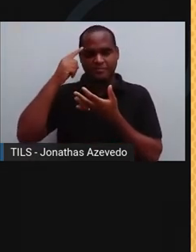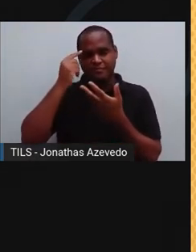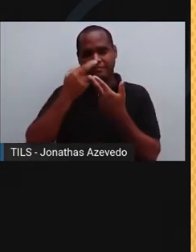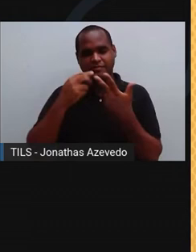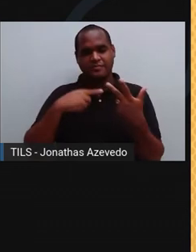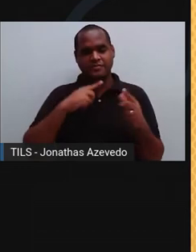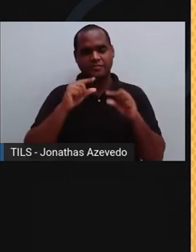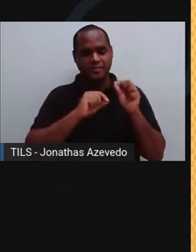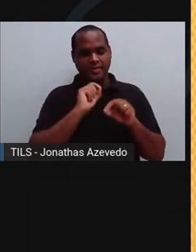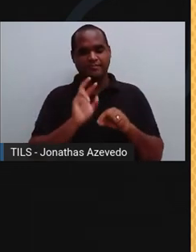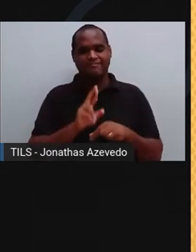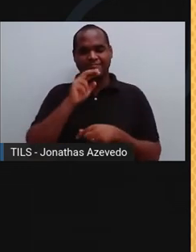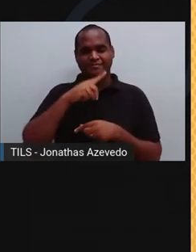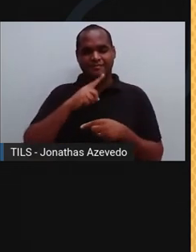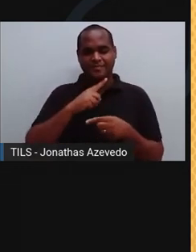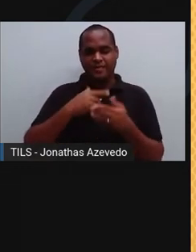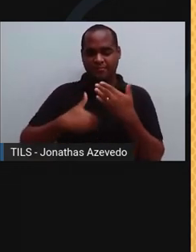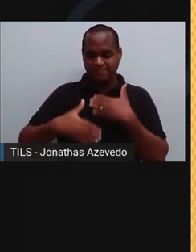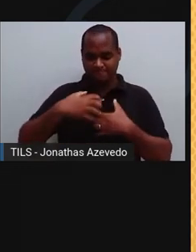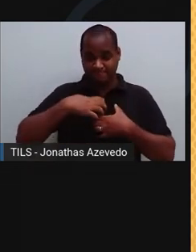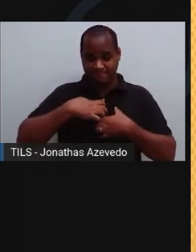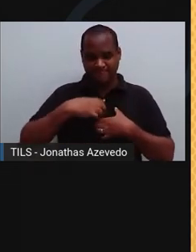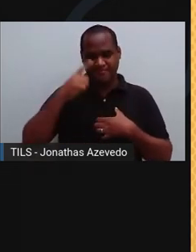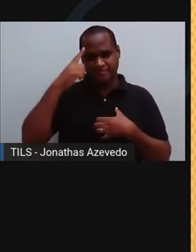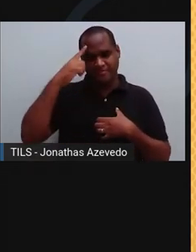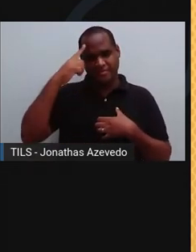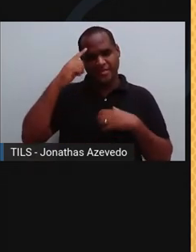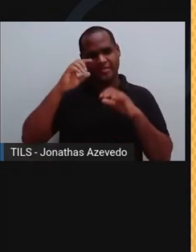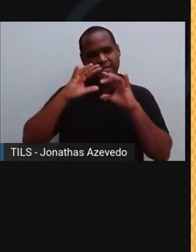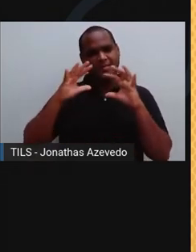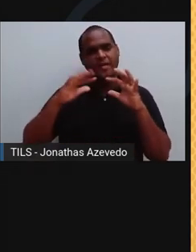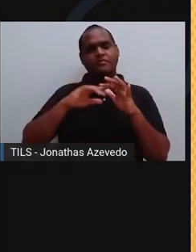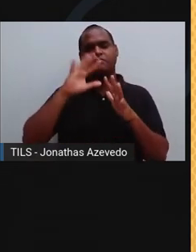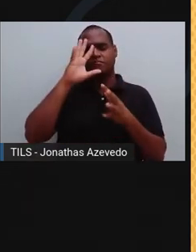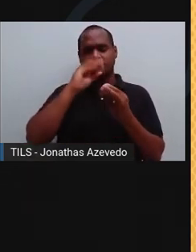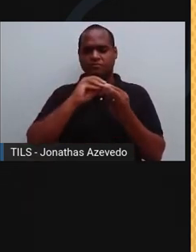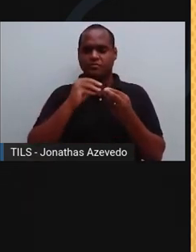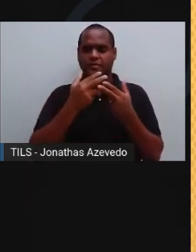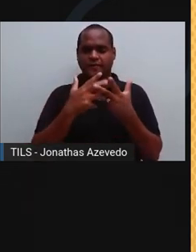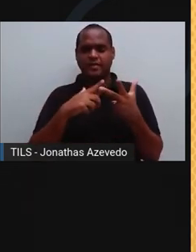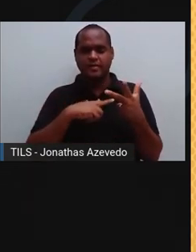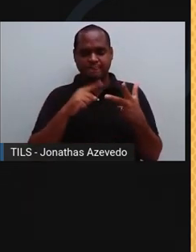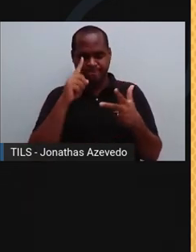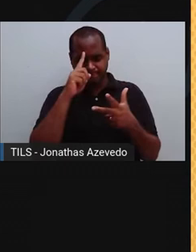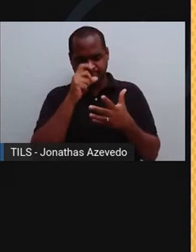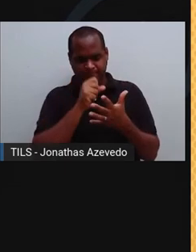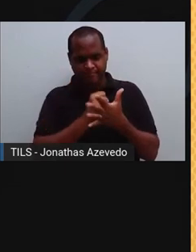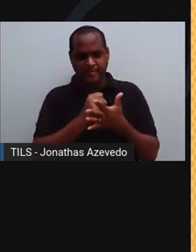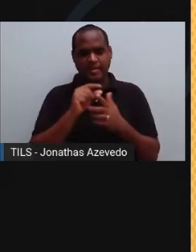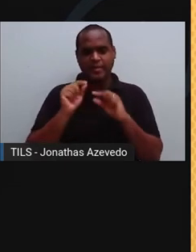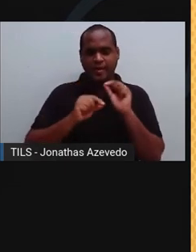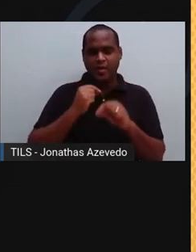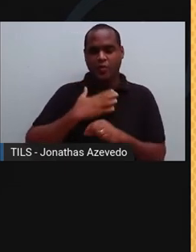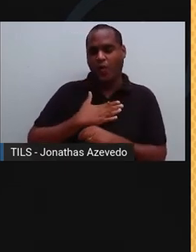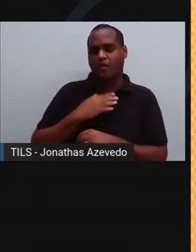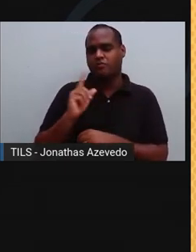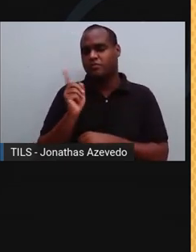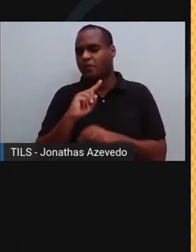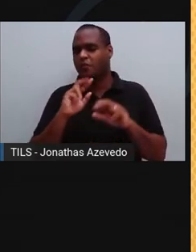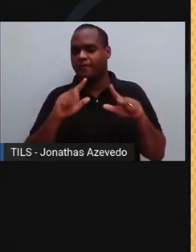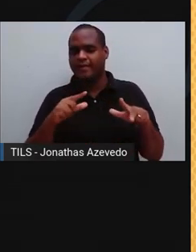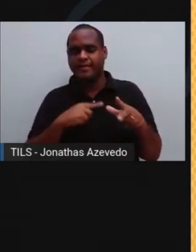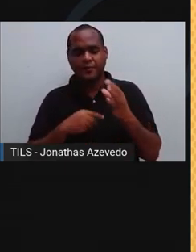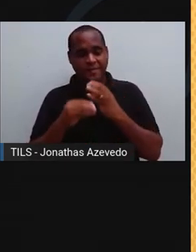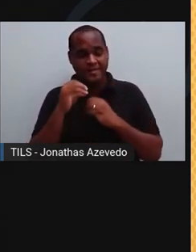responsáveis pela sensibilidade da língua. O cérebro reconhece os sabores e também é capaz de decidir se a gente gosta ou não daquela